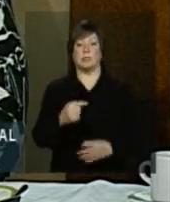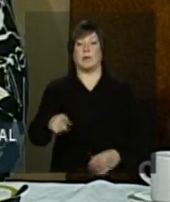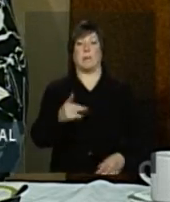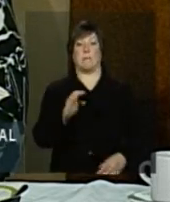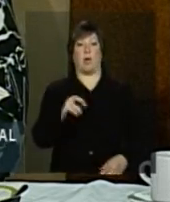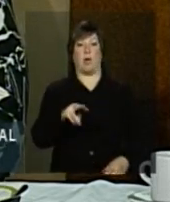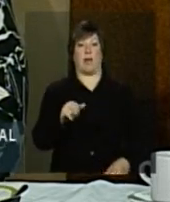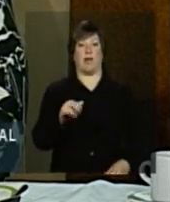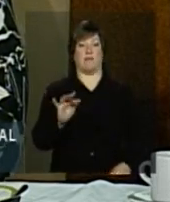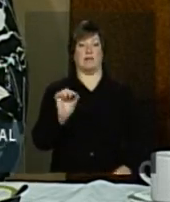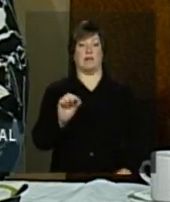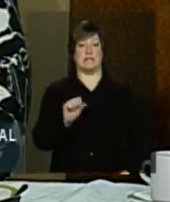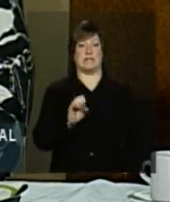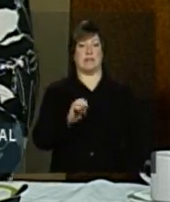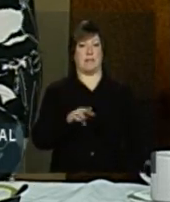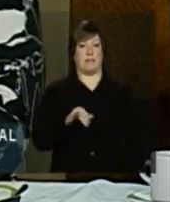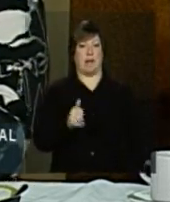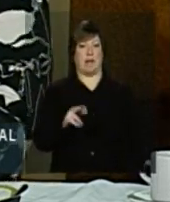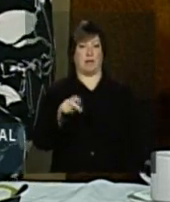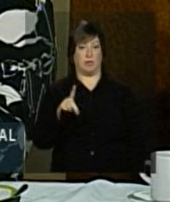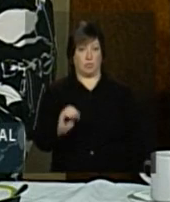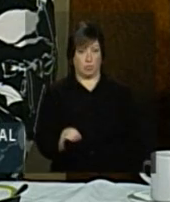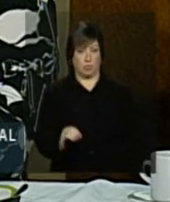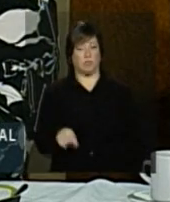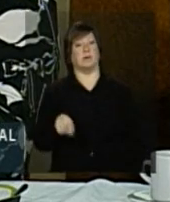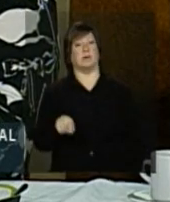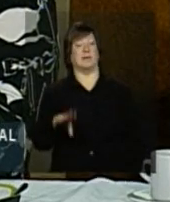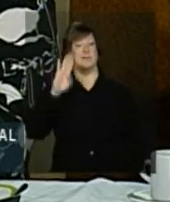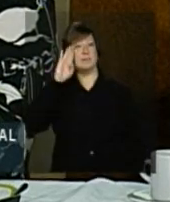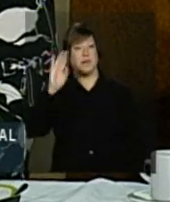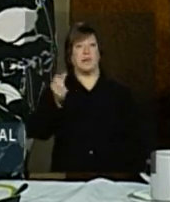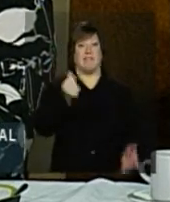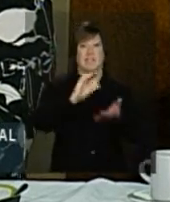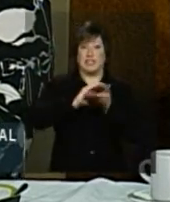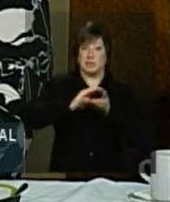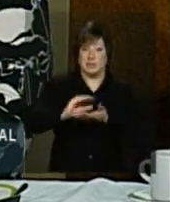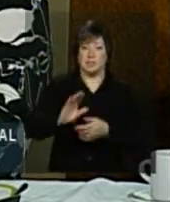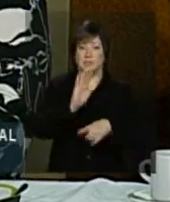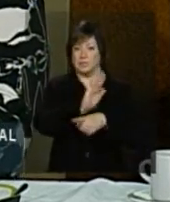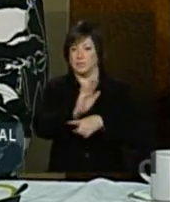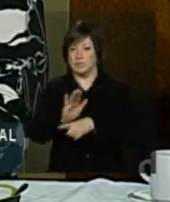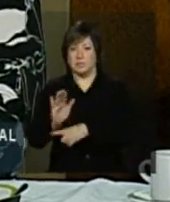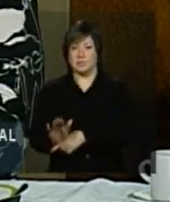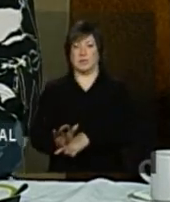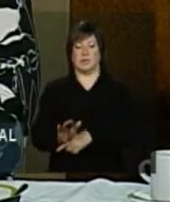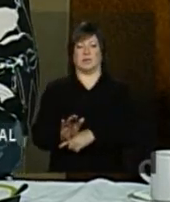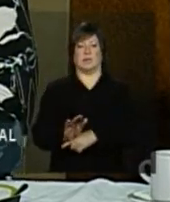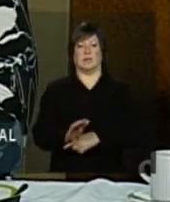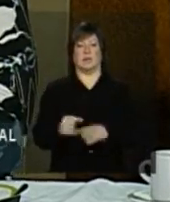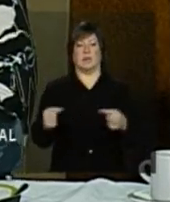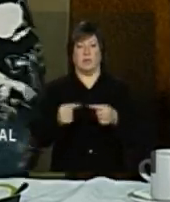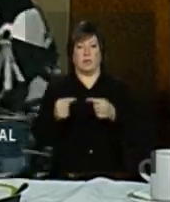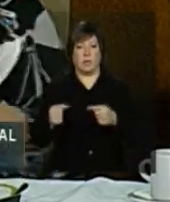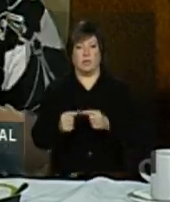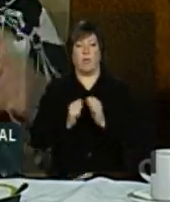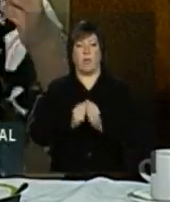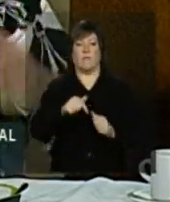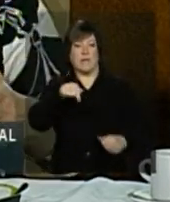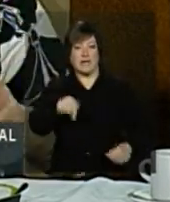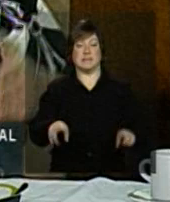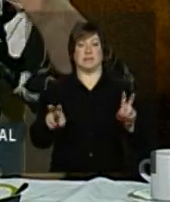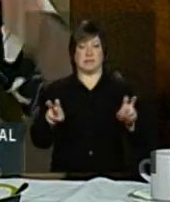semiárido que é voltado em especial para investimentos ligados à convivência com semiárido